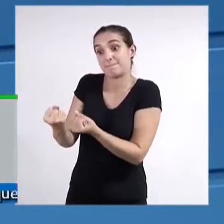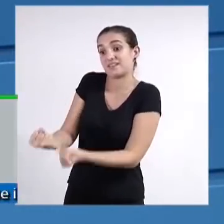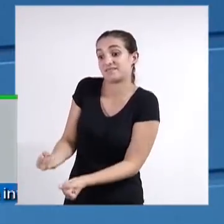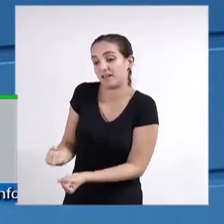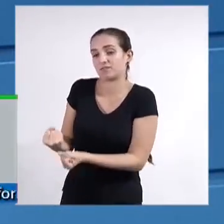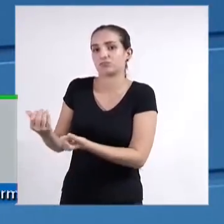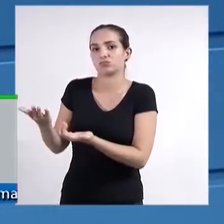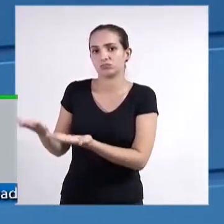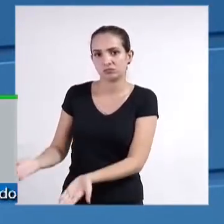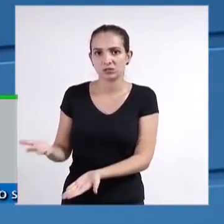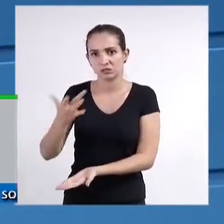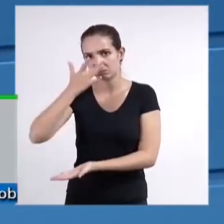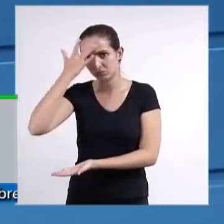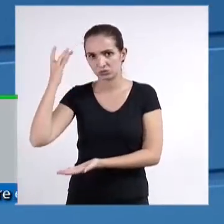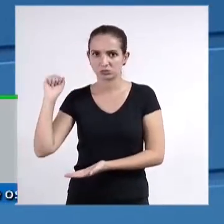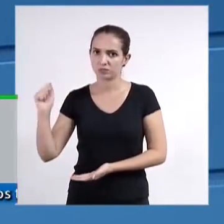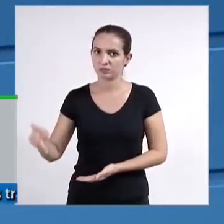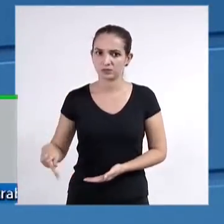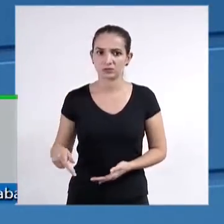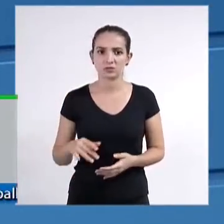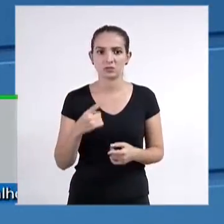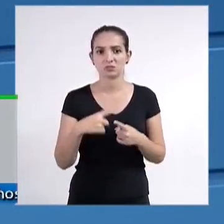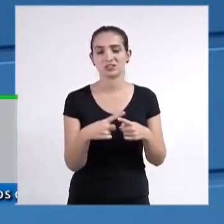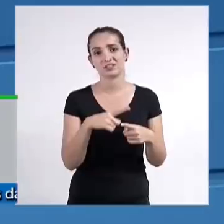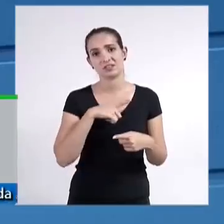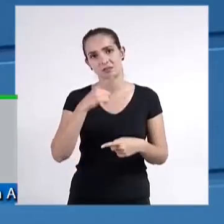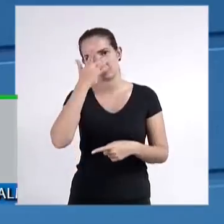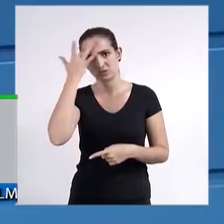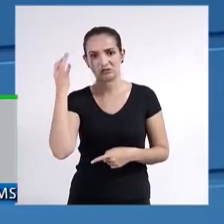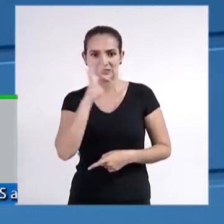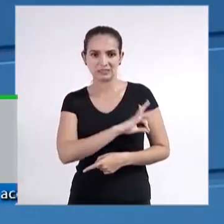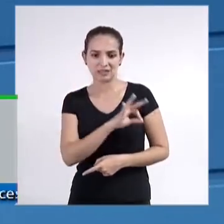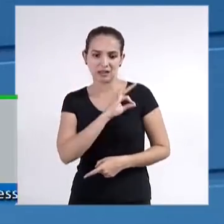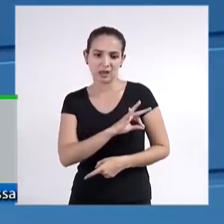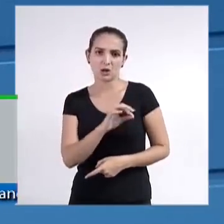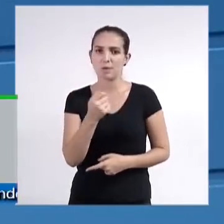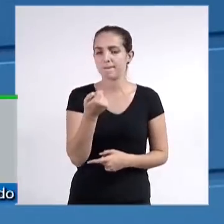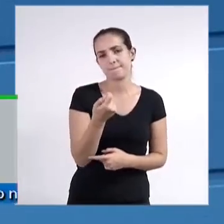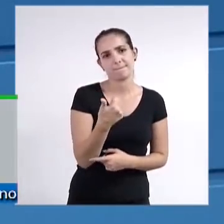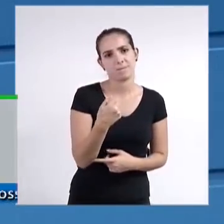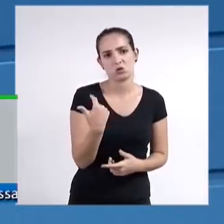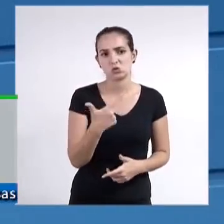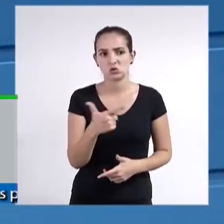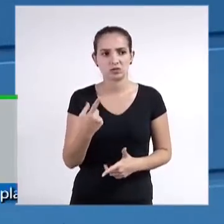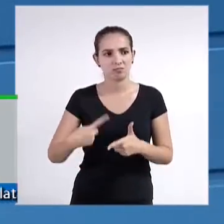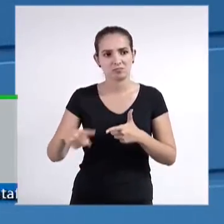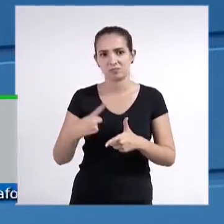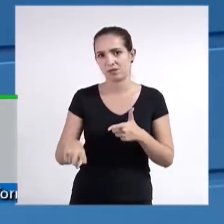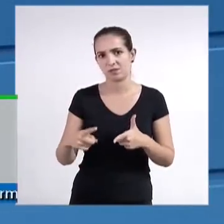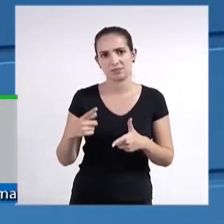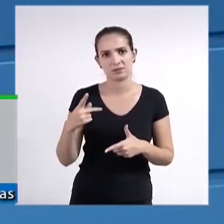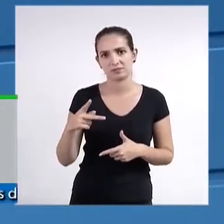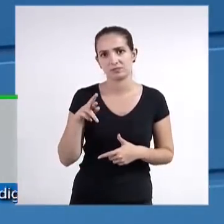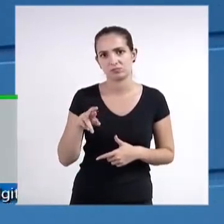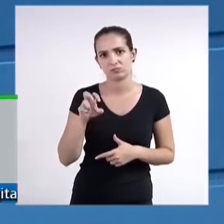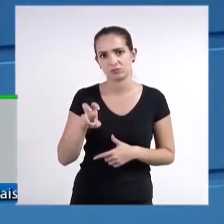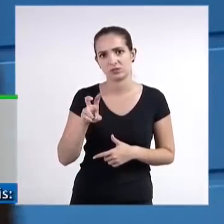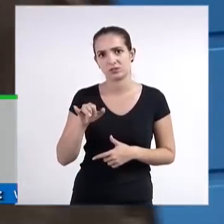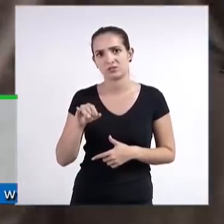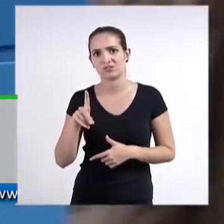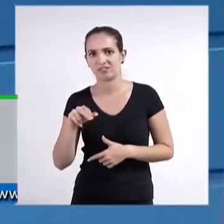salário mínimo e meio, 2 salários. Isso não causa rombo nenhum na Previdência. Com certeza. O que é necessário é verificar